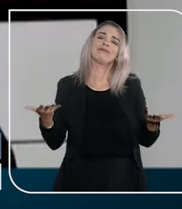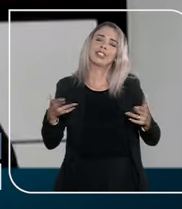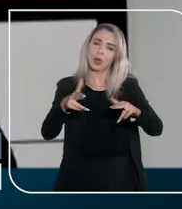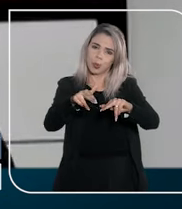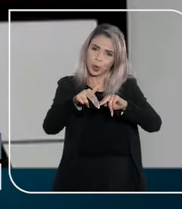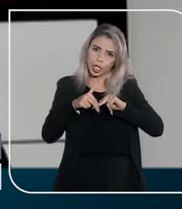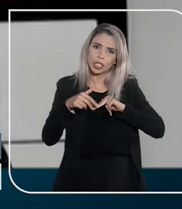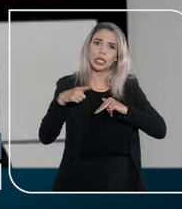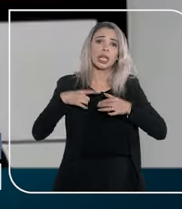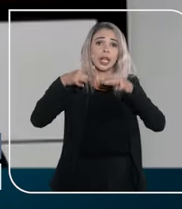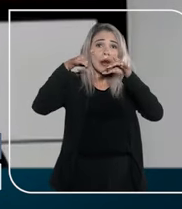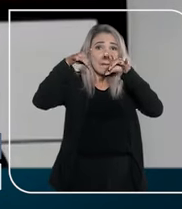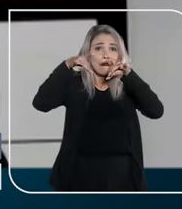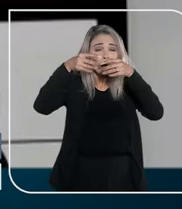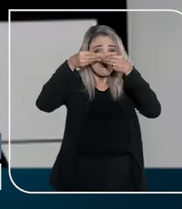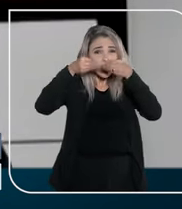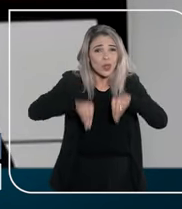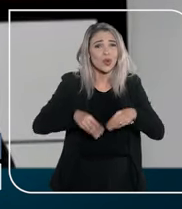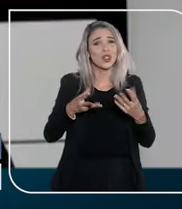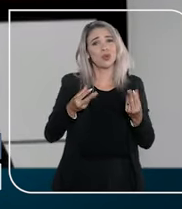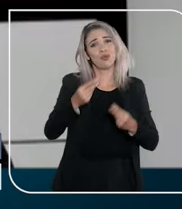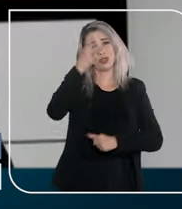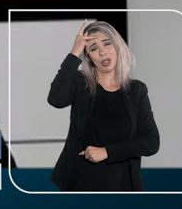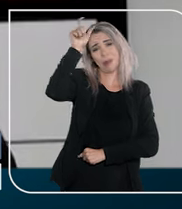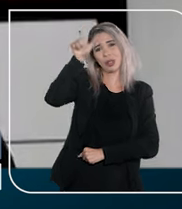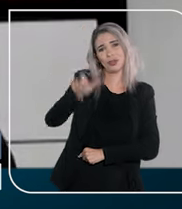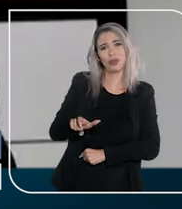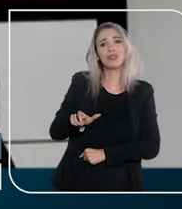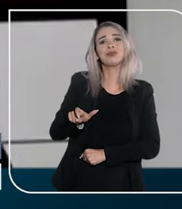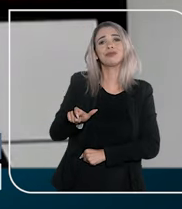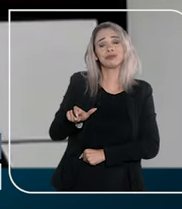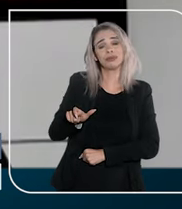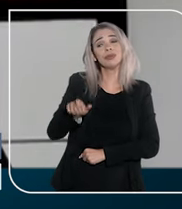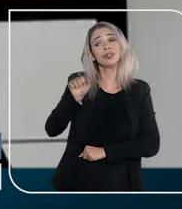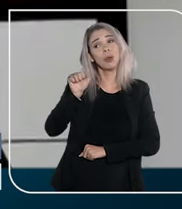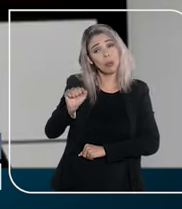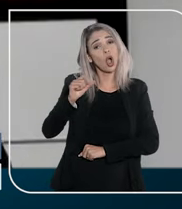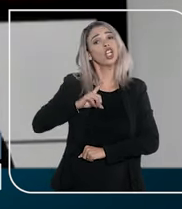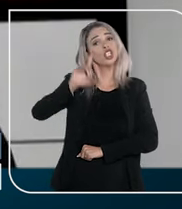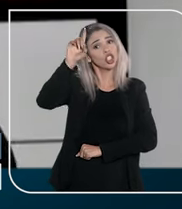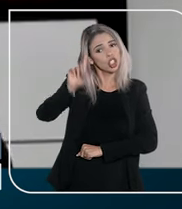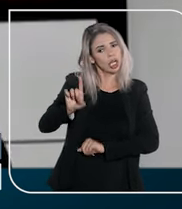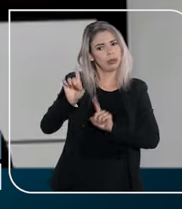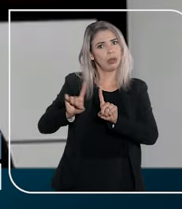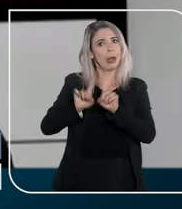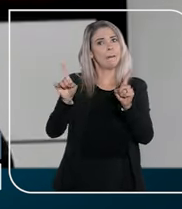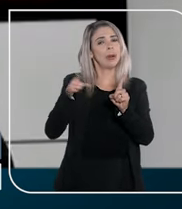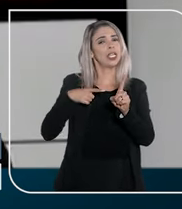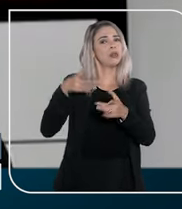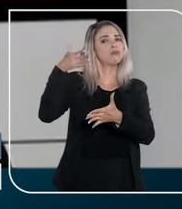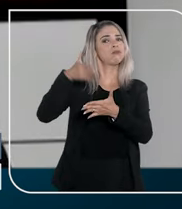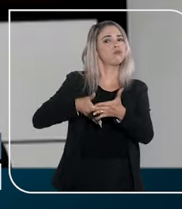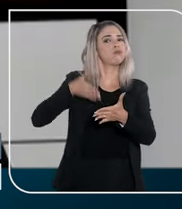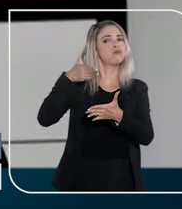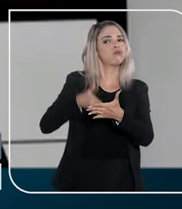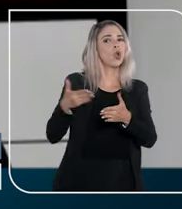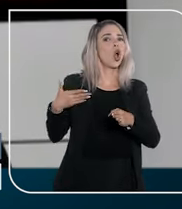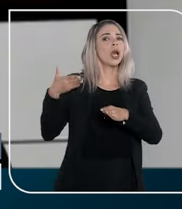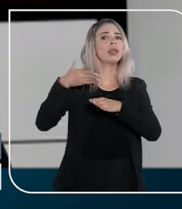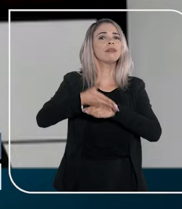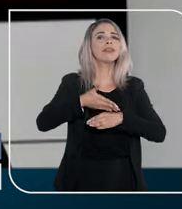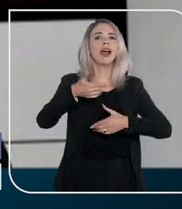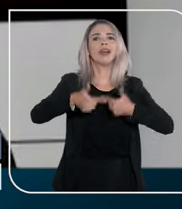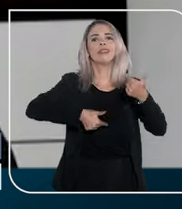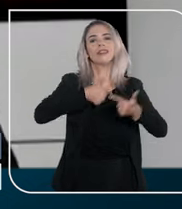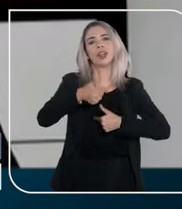temos um prejuízo manifesto ao candidato. Ele pode até ter o direito, mas eu o impeço de entrar no cargo